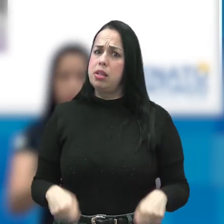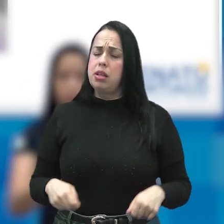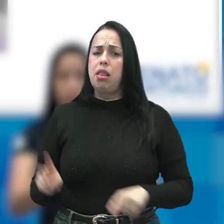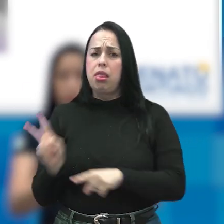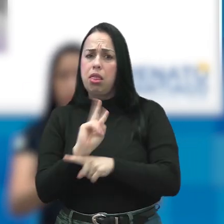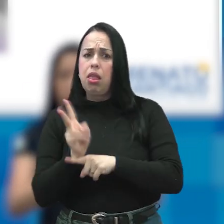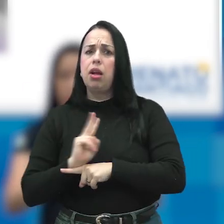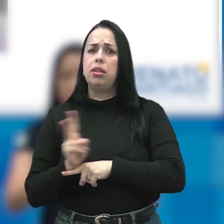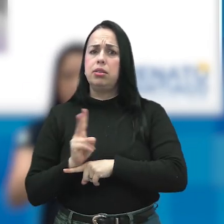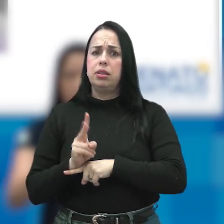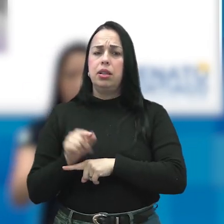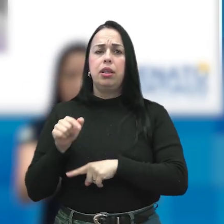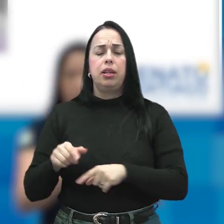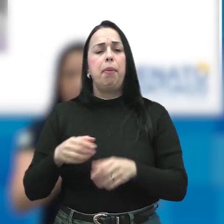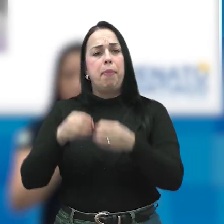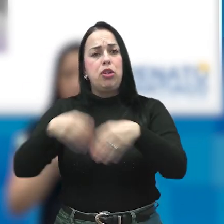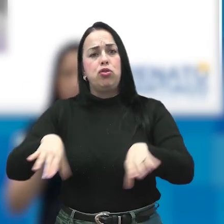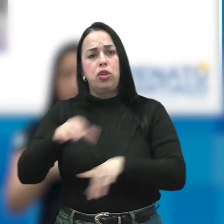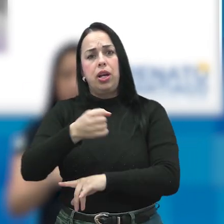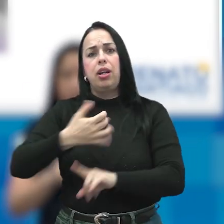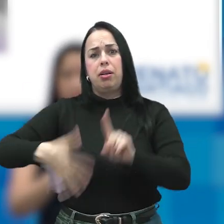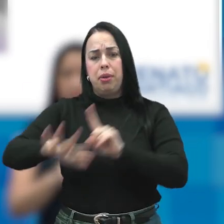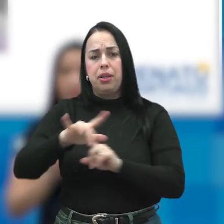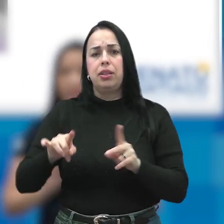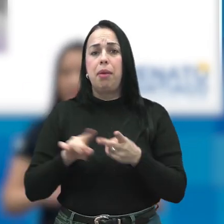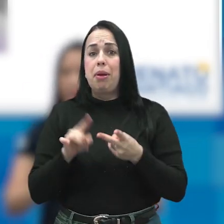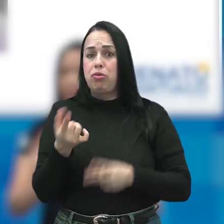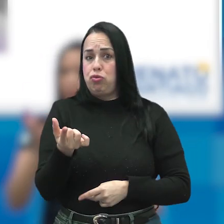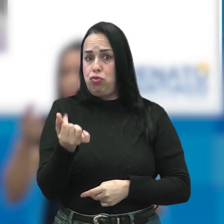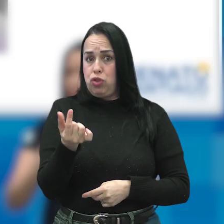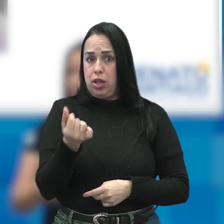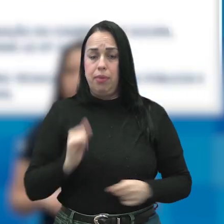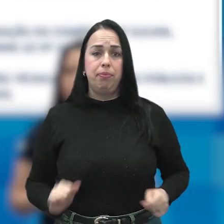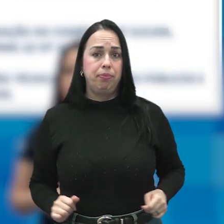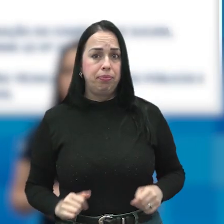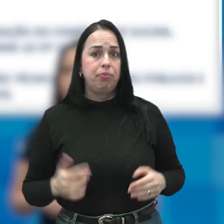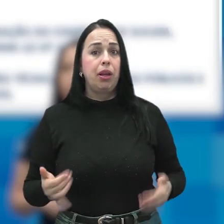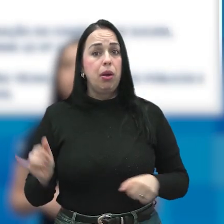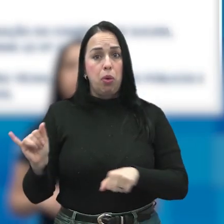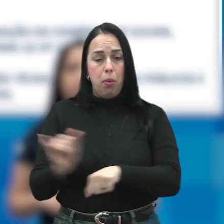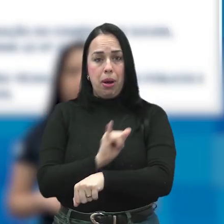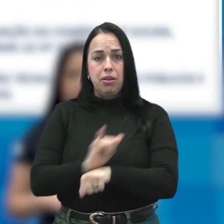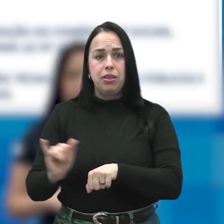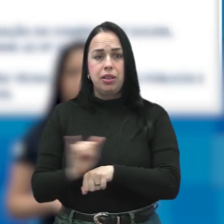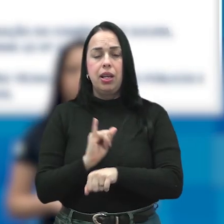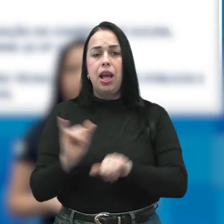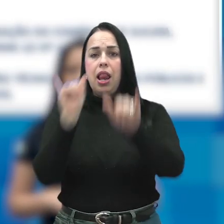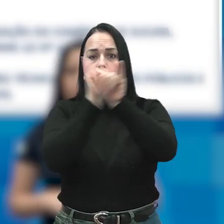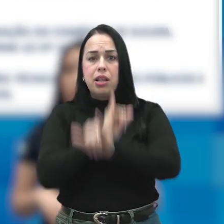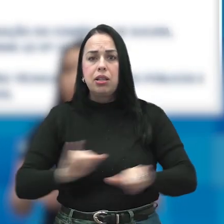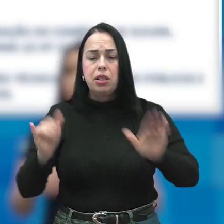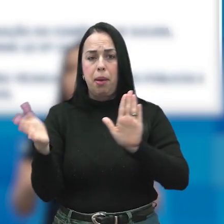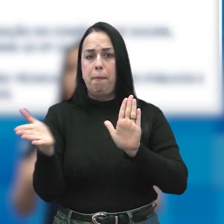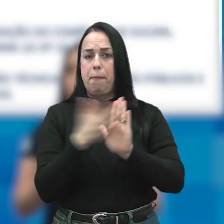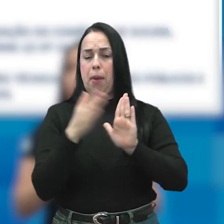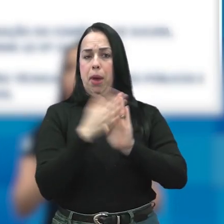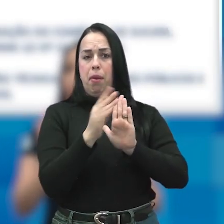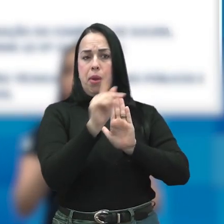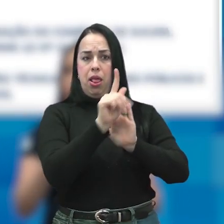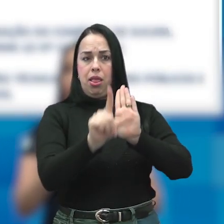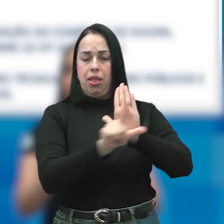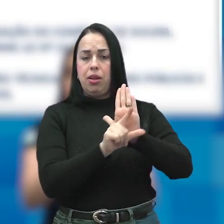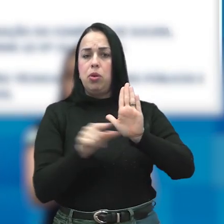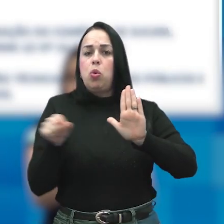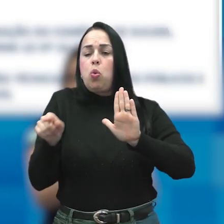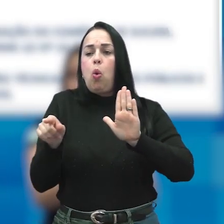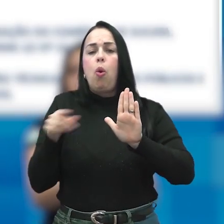lamentou o impacto do crime que afeta o meio ambiente e orçamento público. Como alternativa, Renato anunciou que propôs um projeto de lei